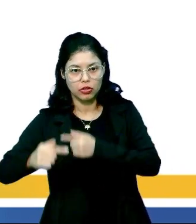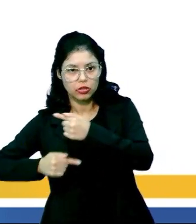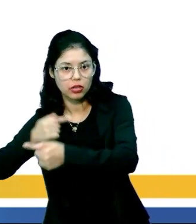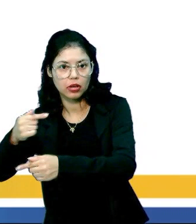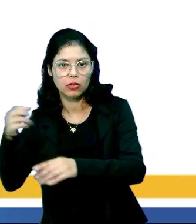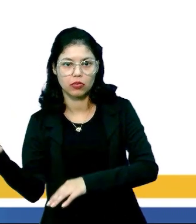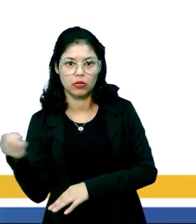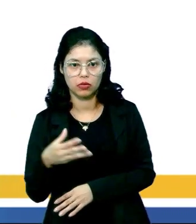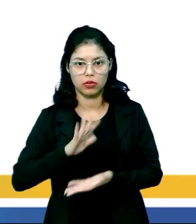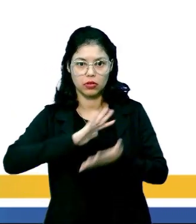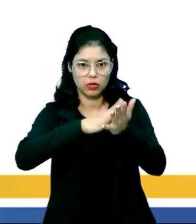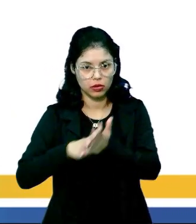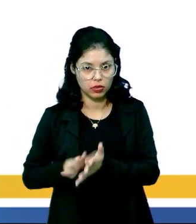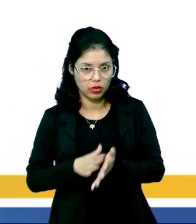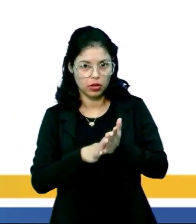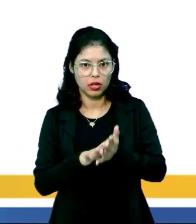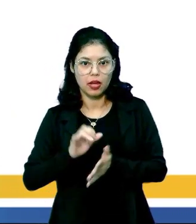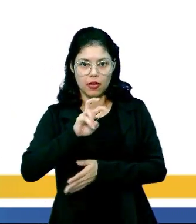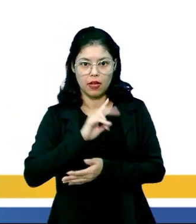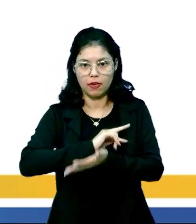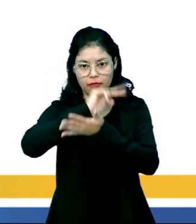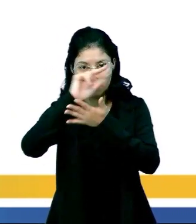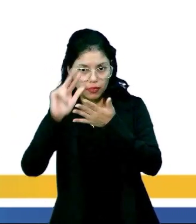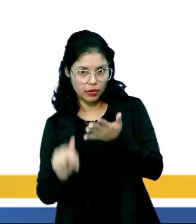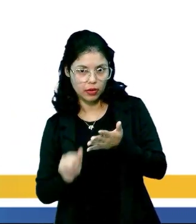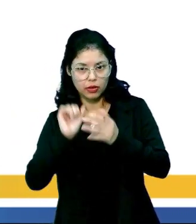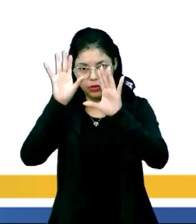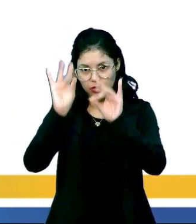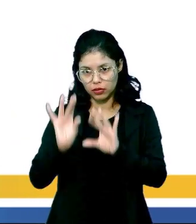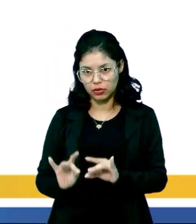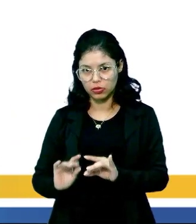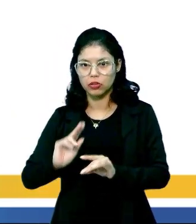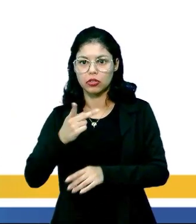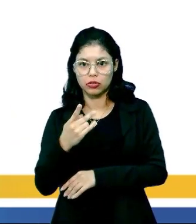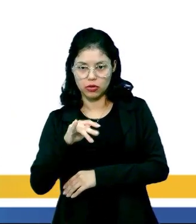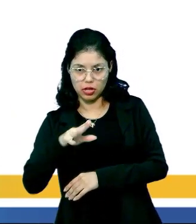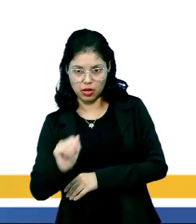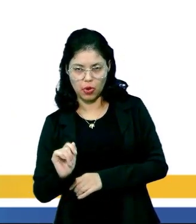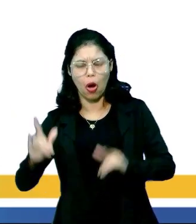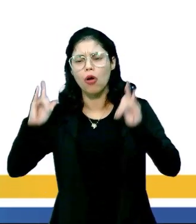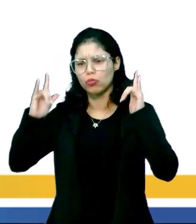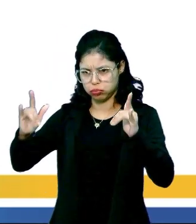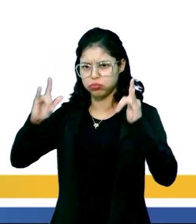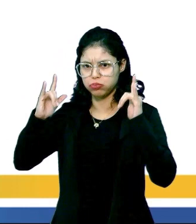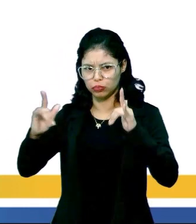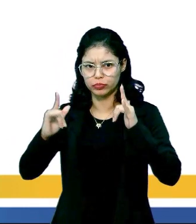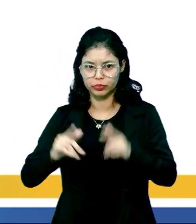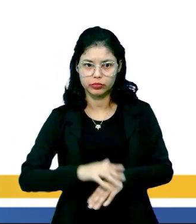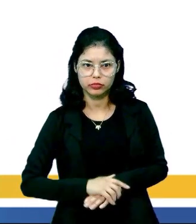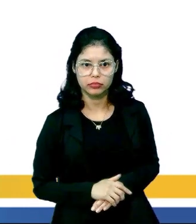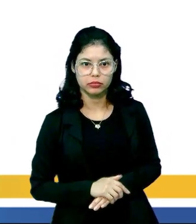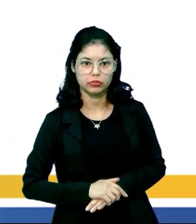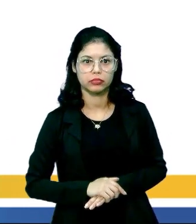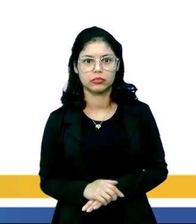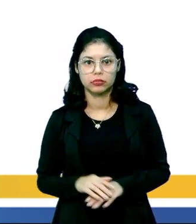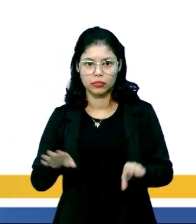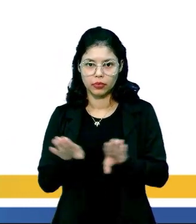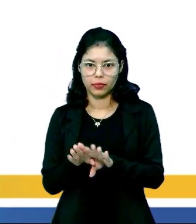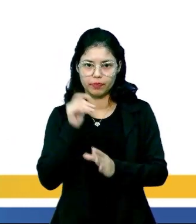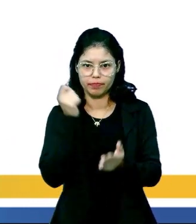other not other variations and US Style hip rock